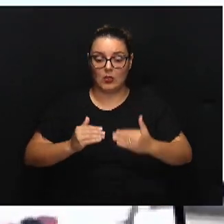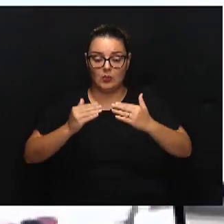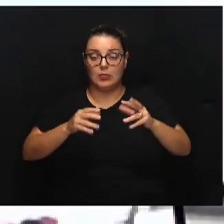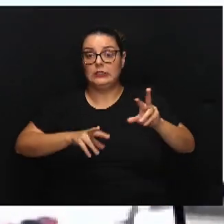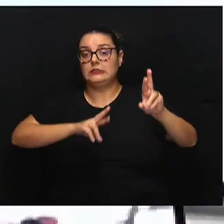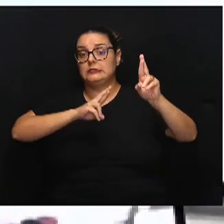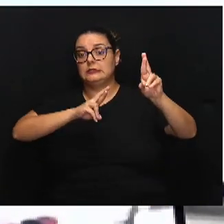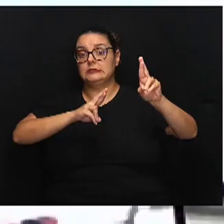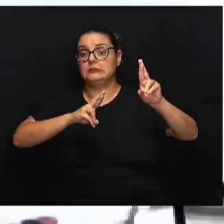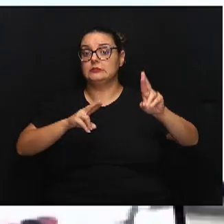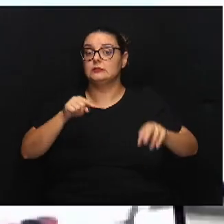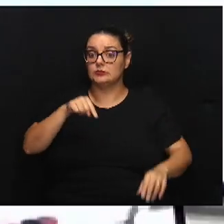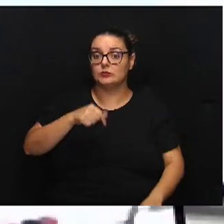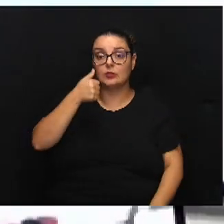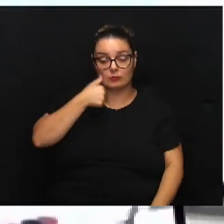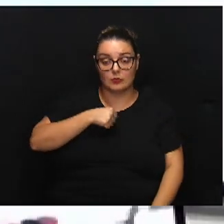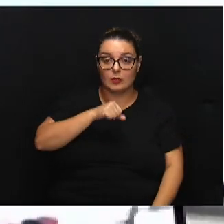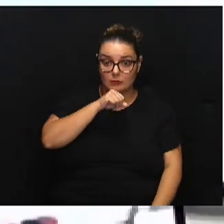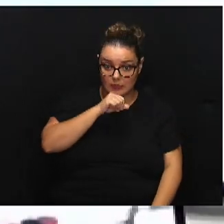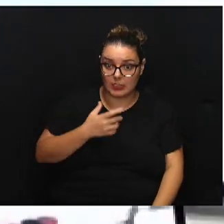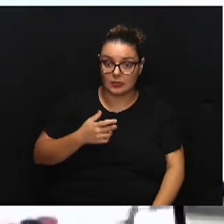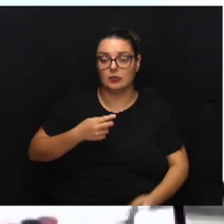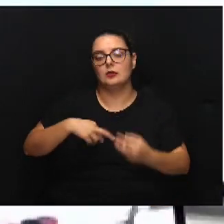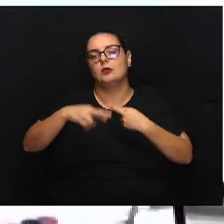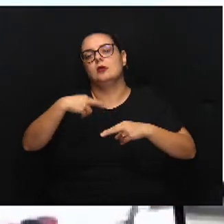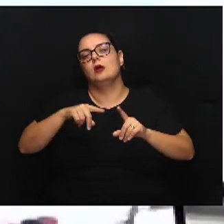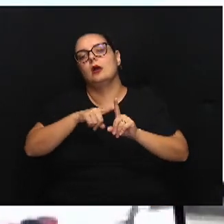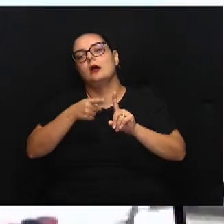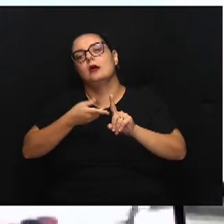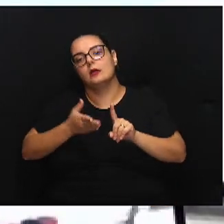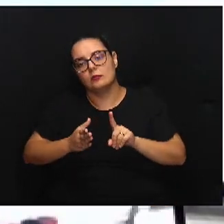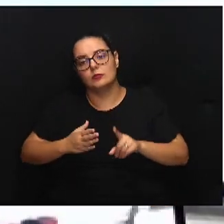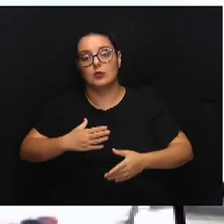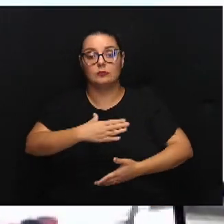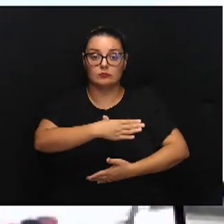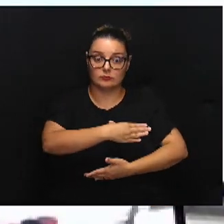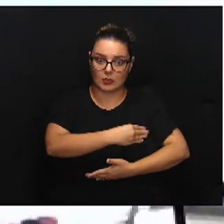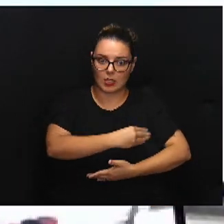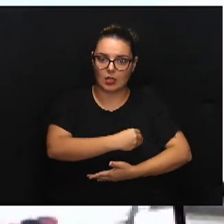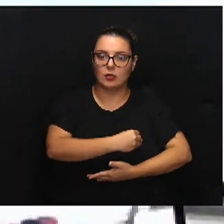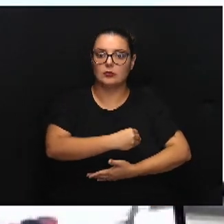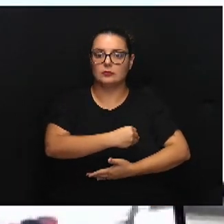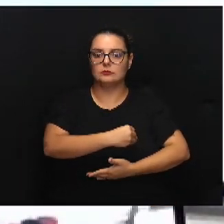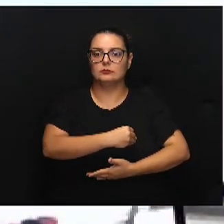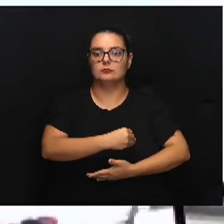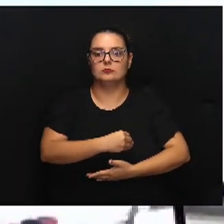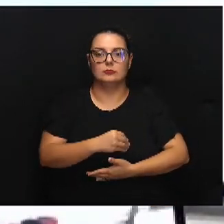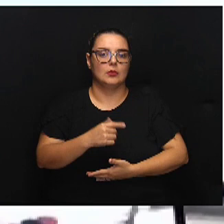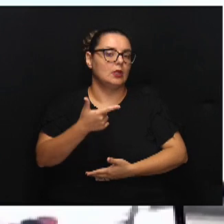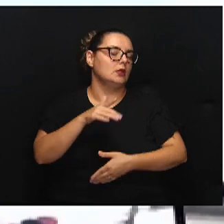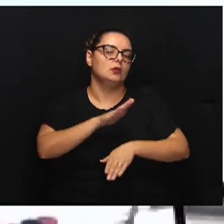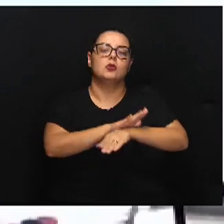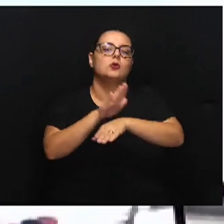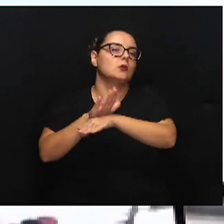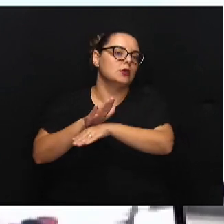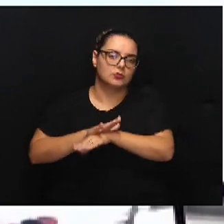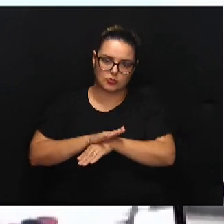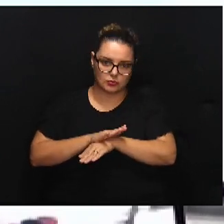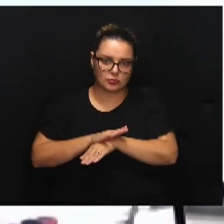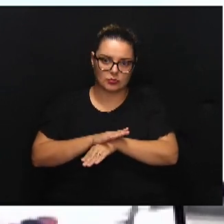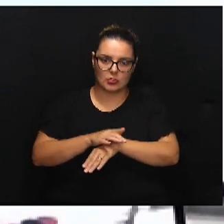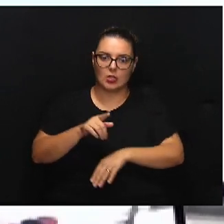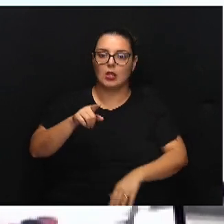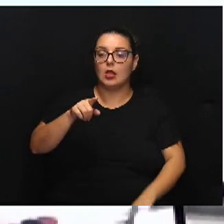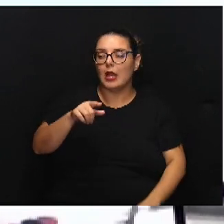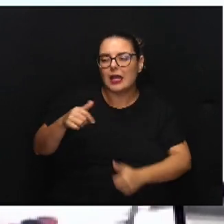expectativa sobre a mãe em relação ao parto, em relação à amamentação, não contribuem. Quer dizer, as pessoas que estão ao